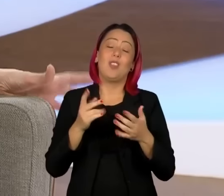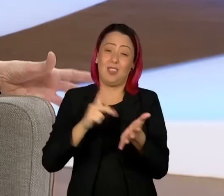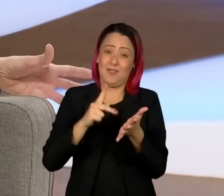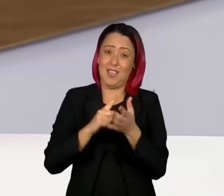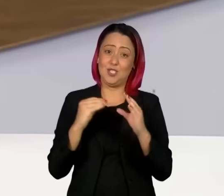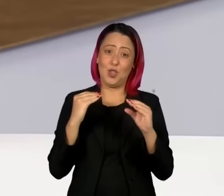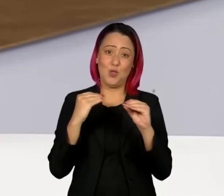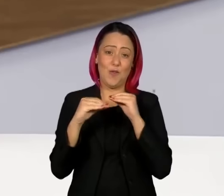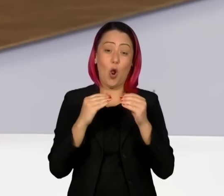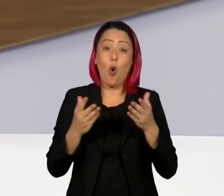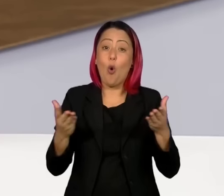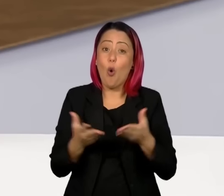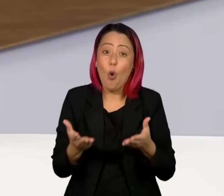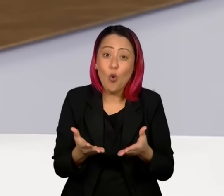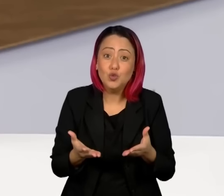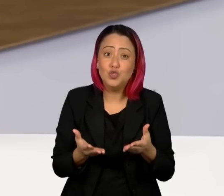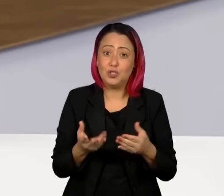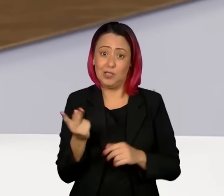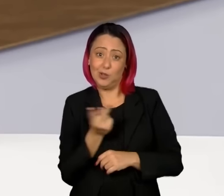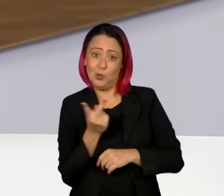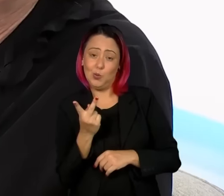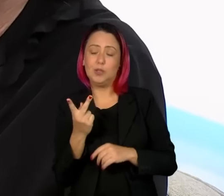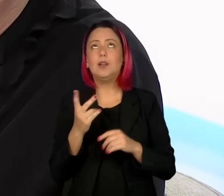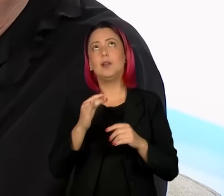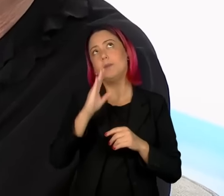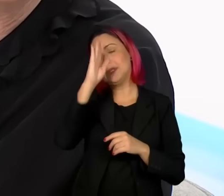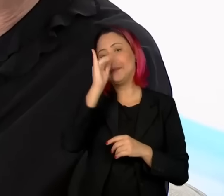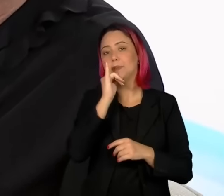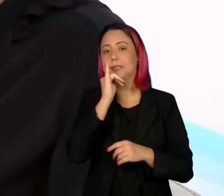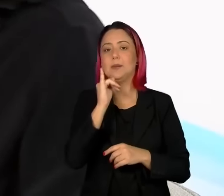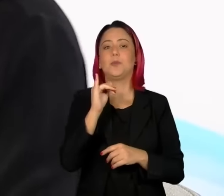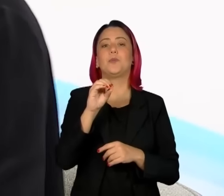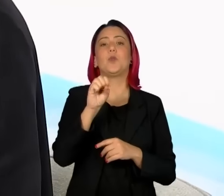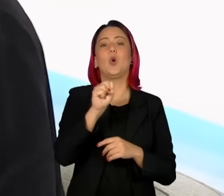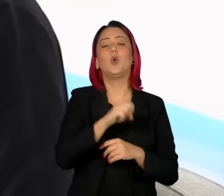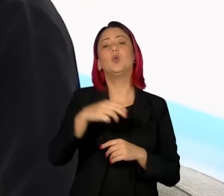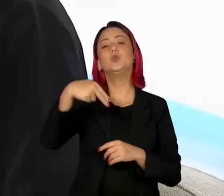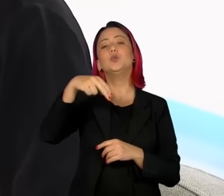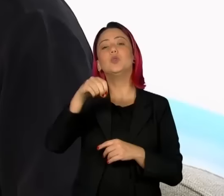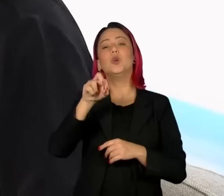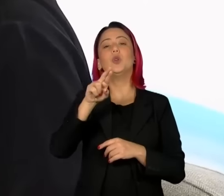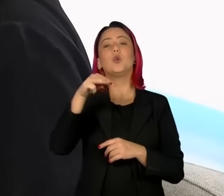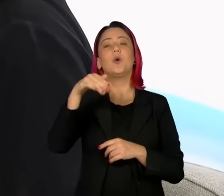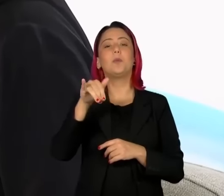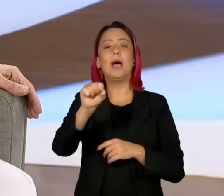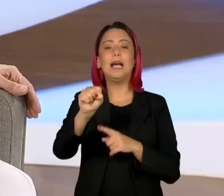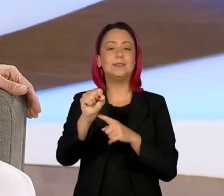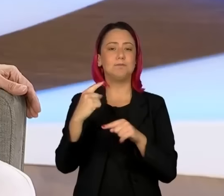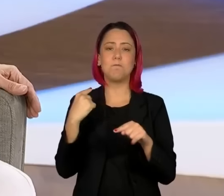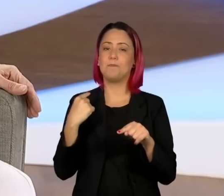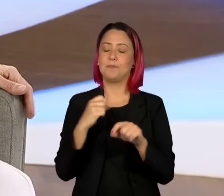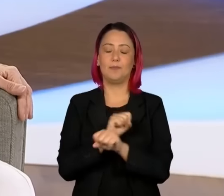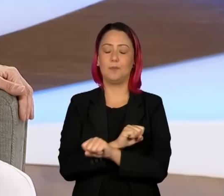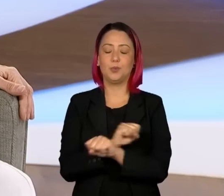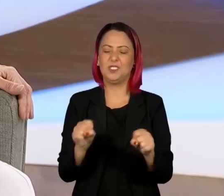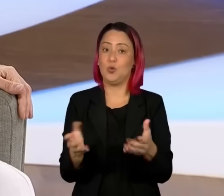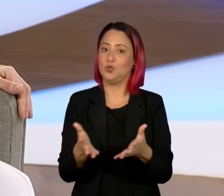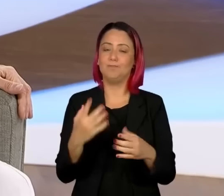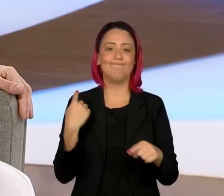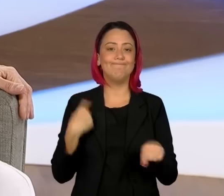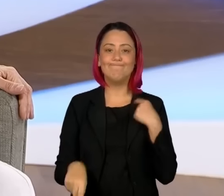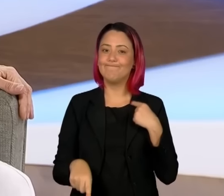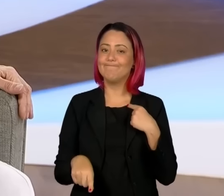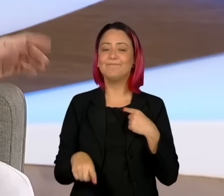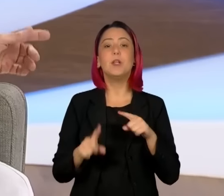possível né Hoje os normais não seriam eles saíam assim iam iam